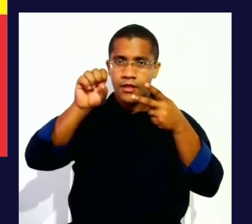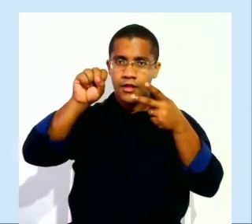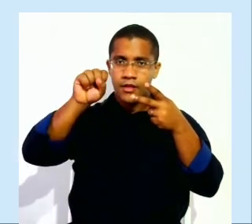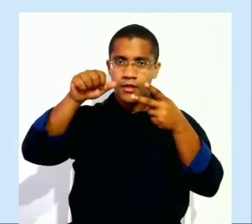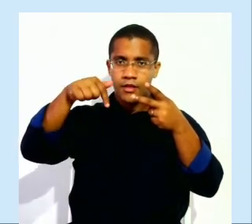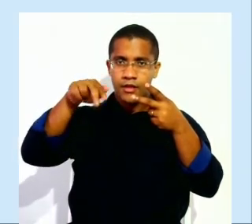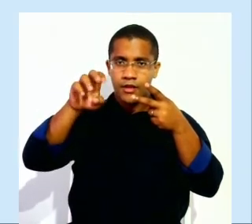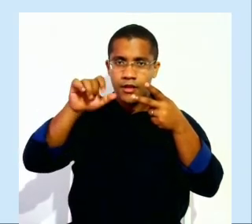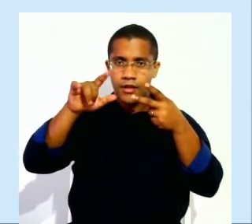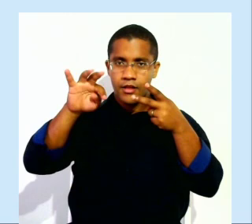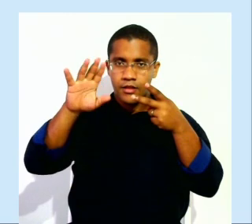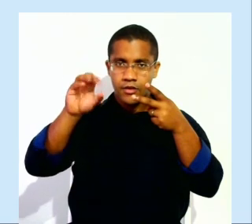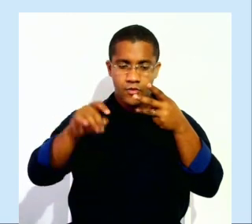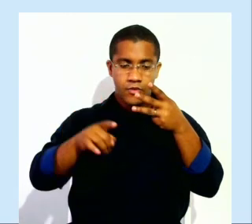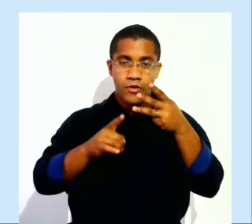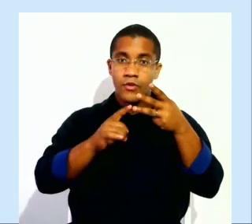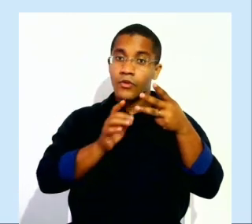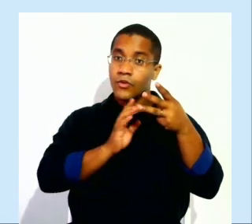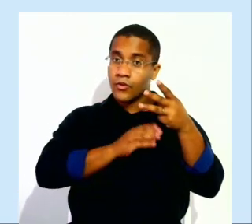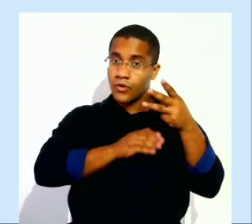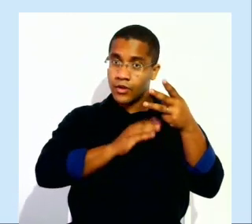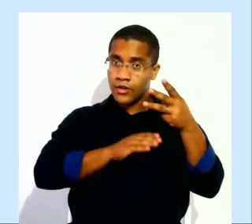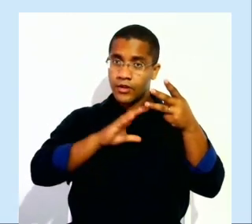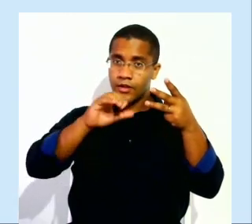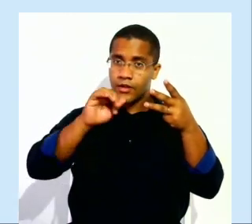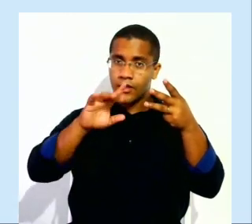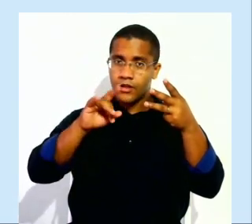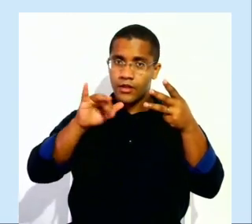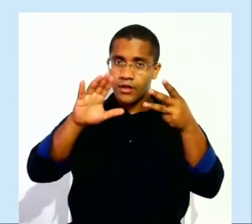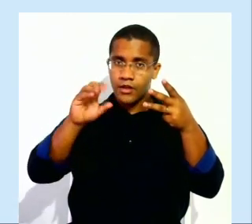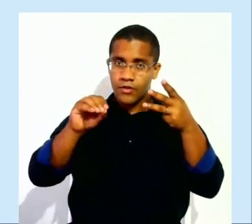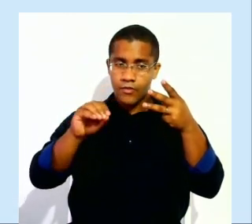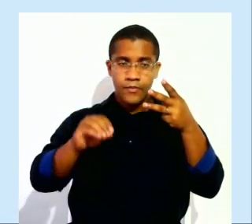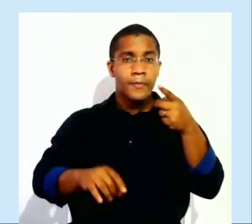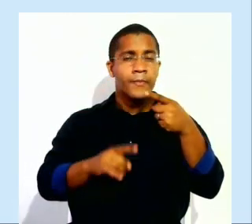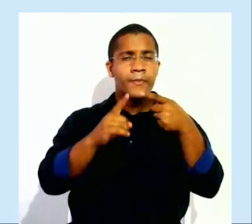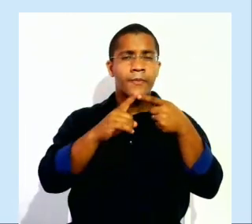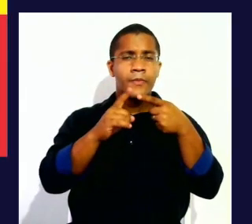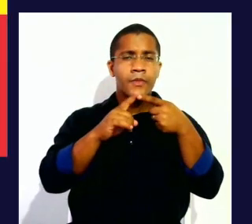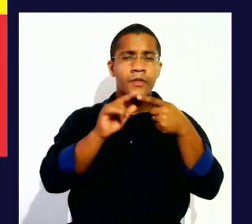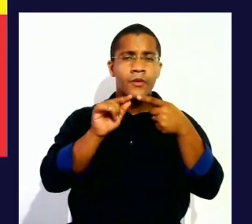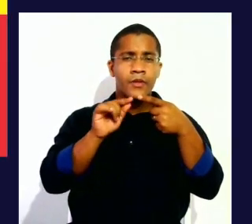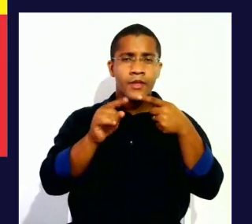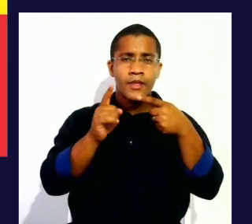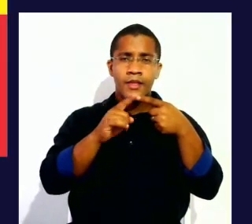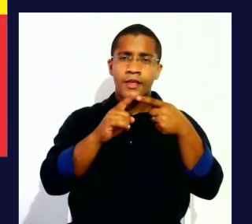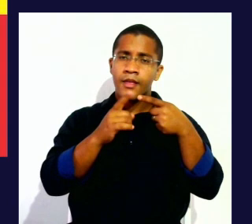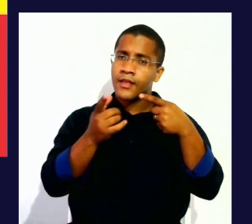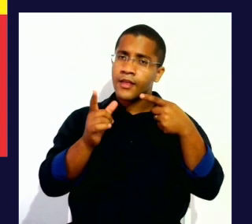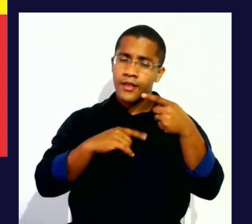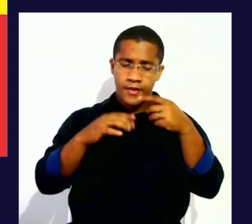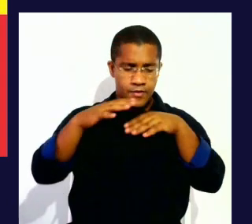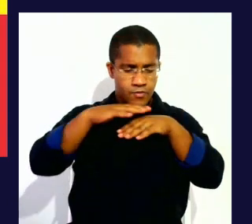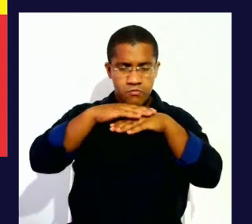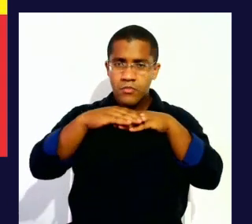cardíaco. Bora lá para a telinha para a gente observar aí o músculo liso. O